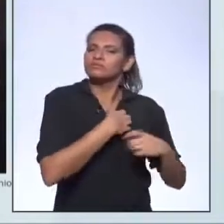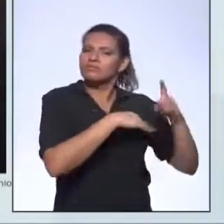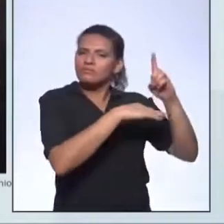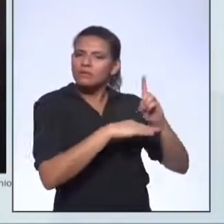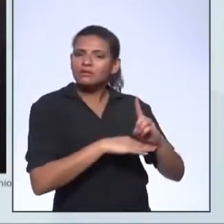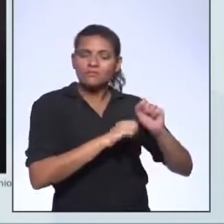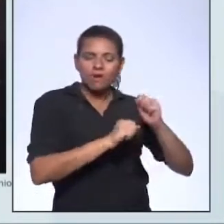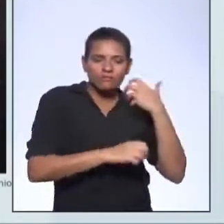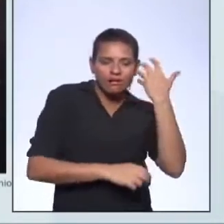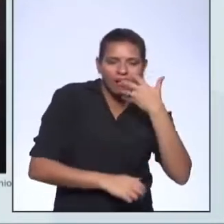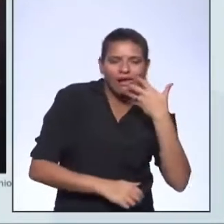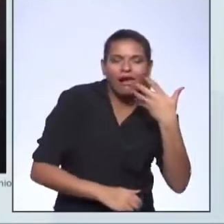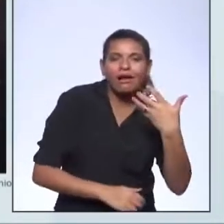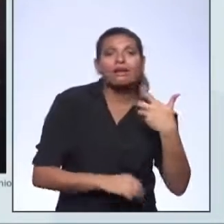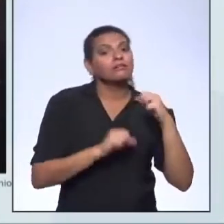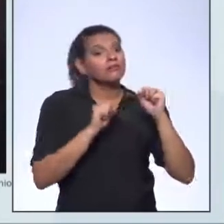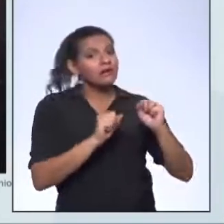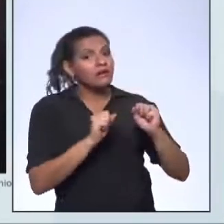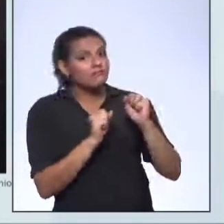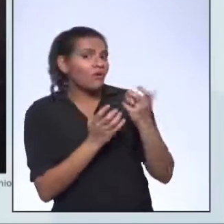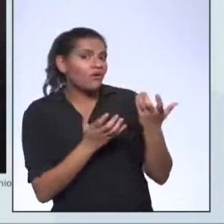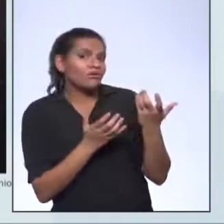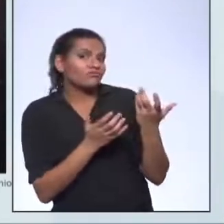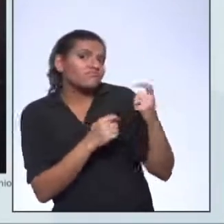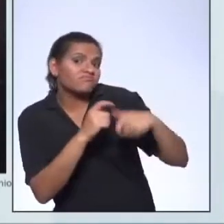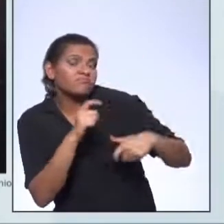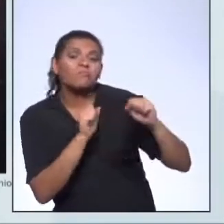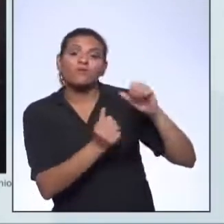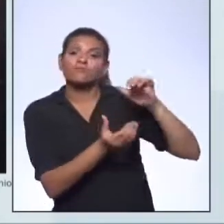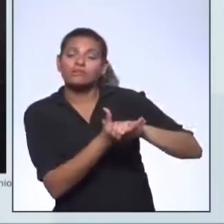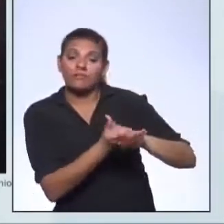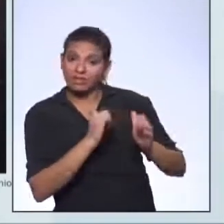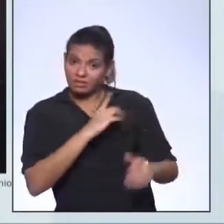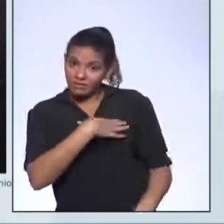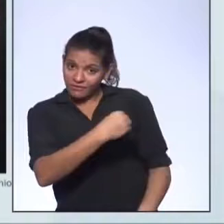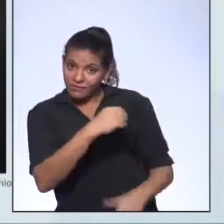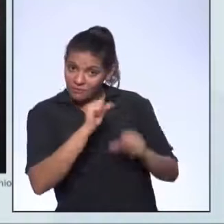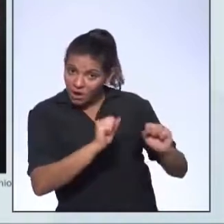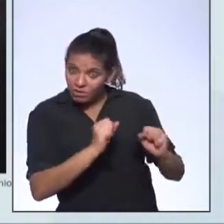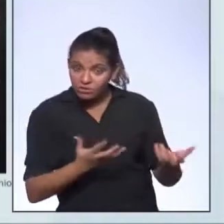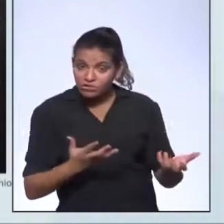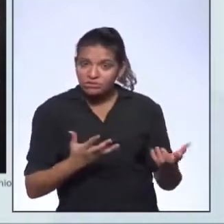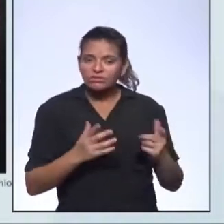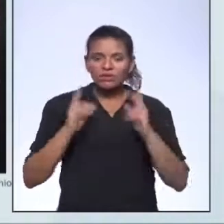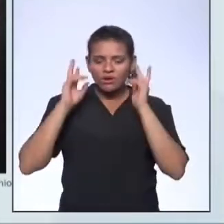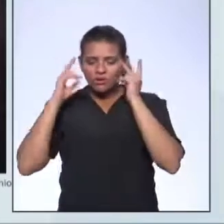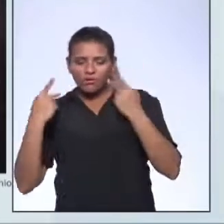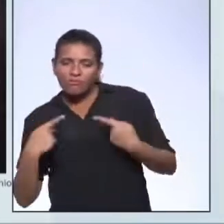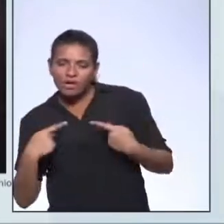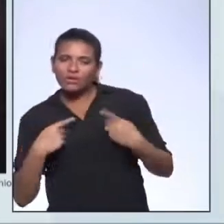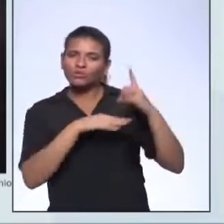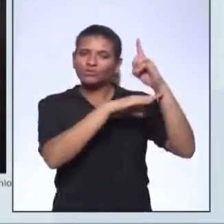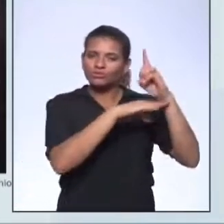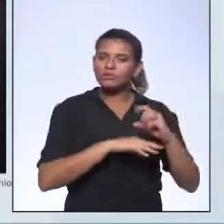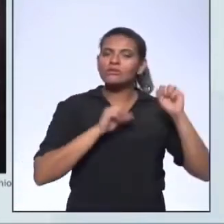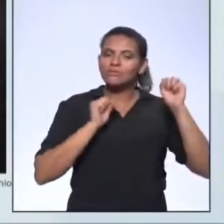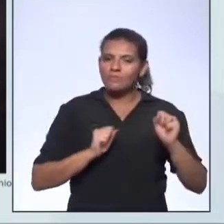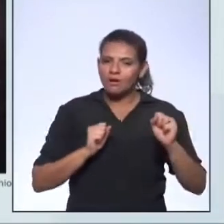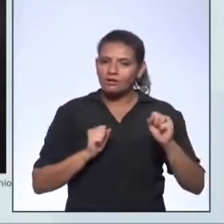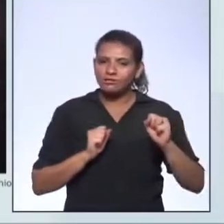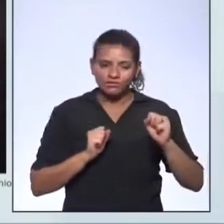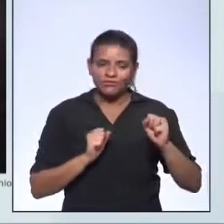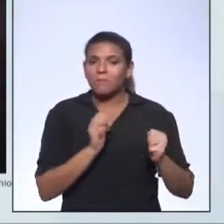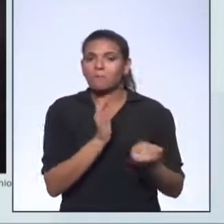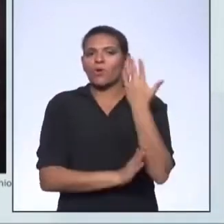Inclusive, na mitologia grega, alguns deuses, eles têm filhos com mortais. Então, para essa